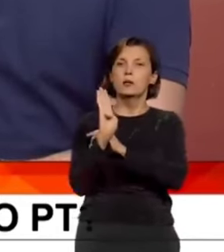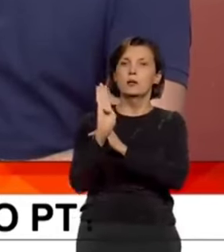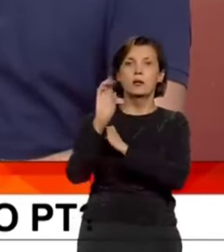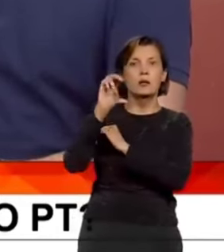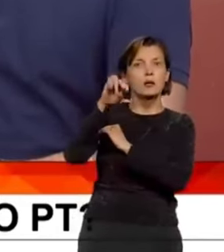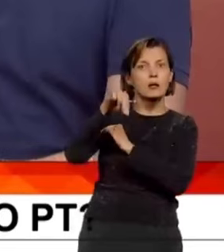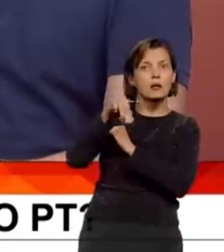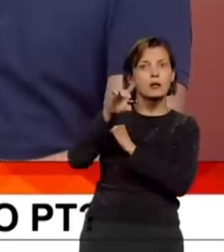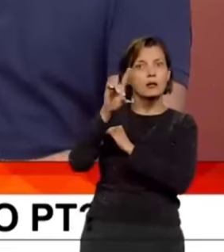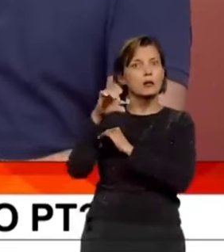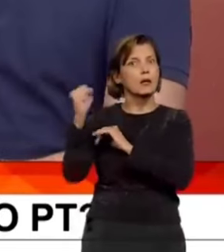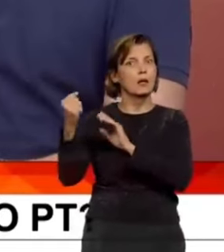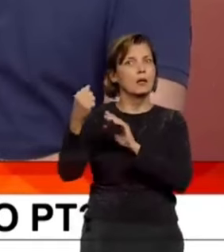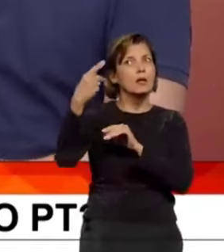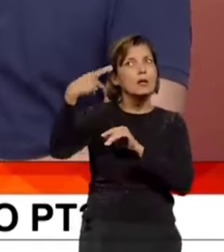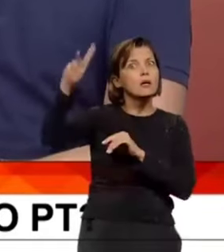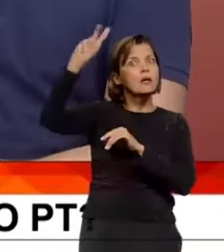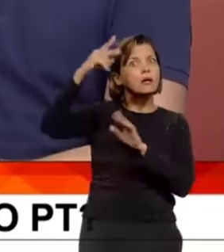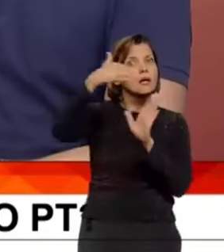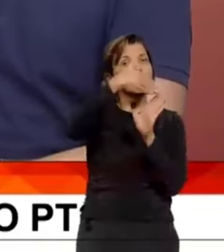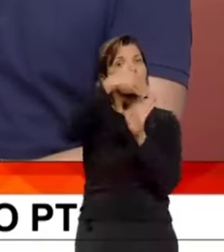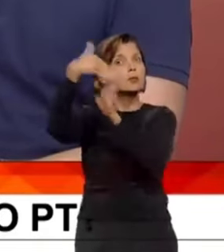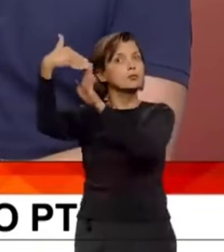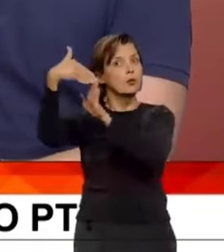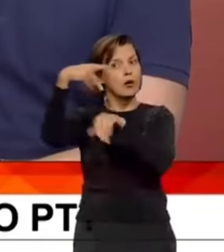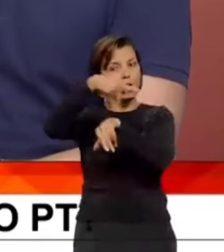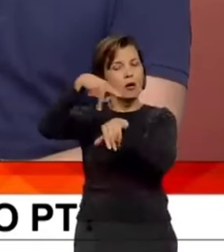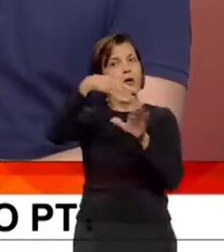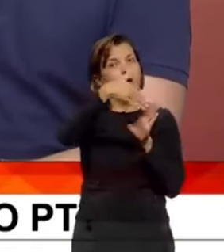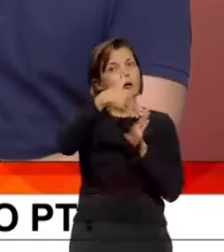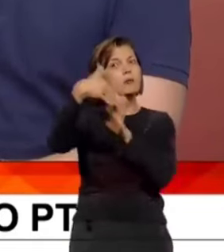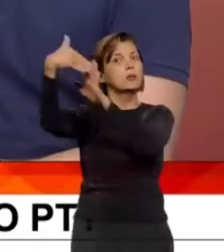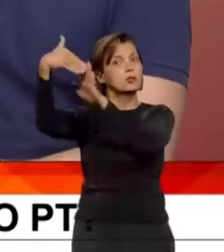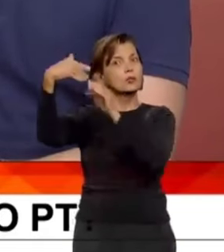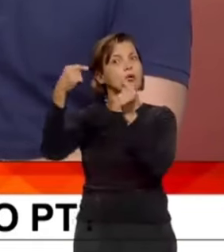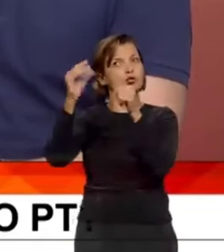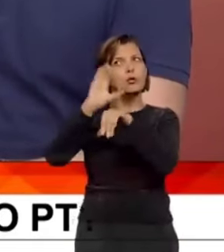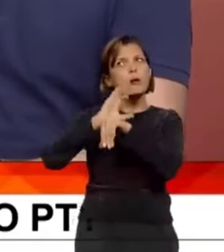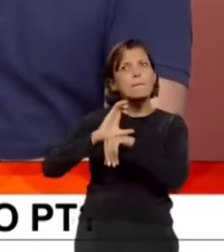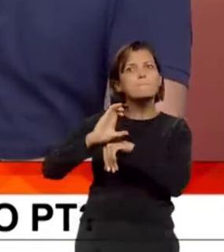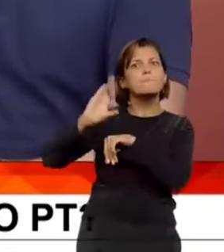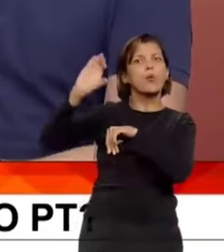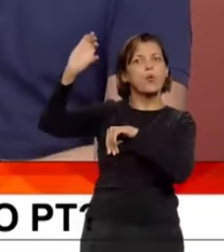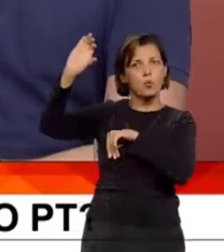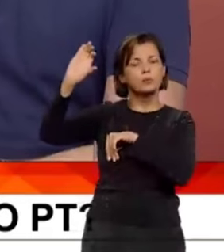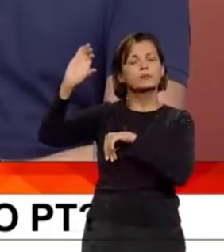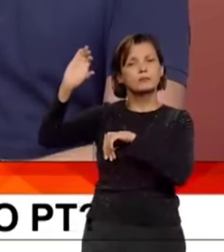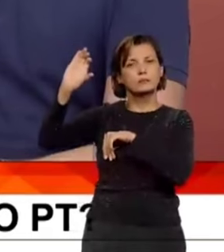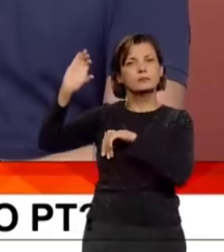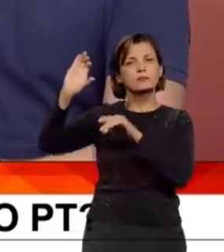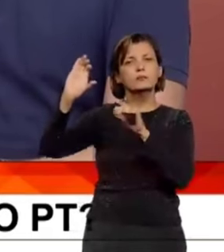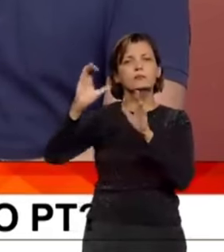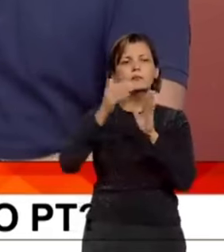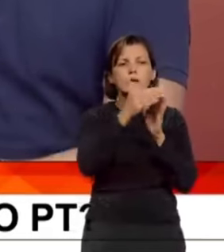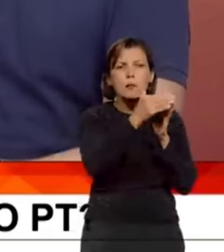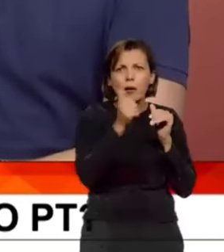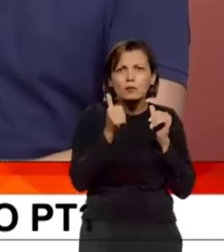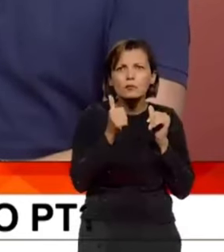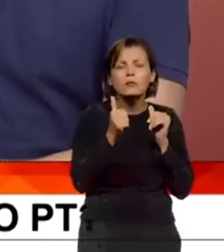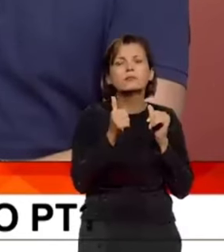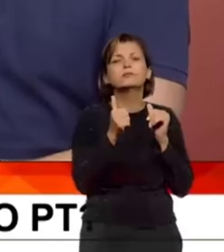Ben 10 vou dizer isso empréstimos quem nunca pegou um empréstimo em banco então as empresas brasileiras grandes empresários brasileiros